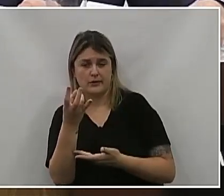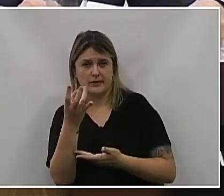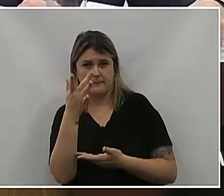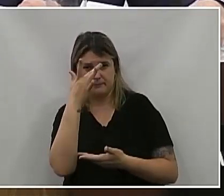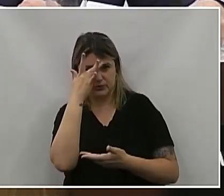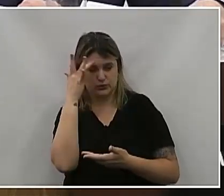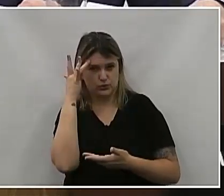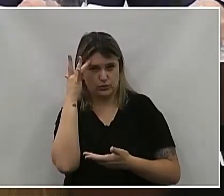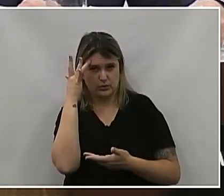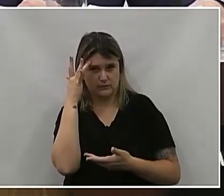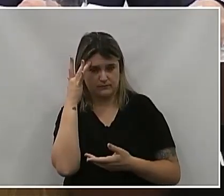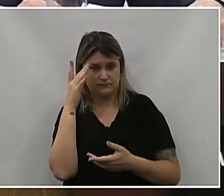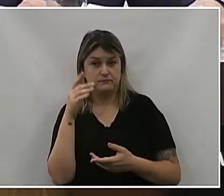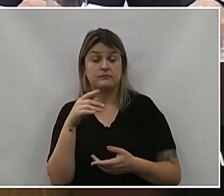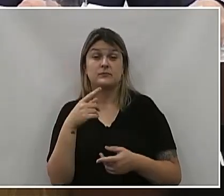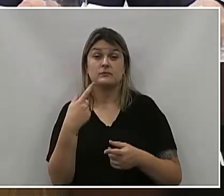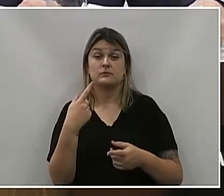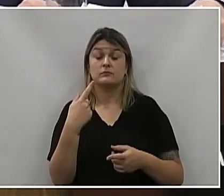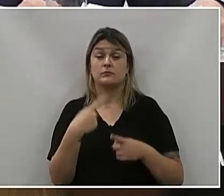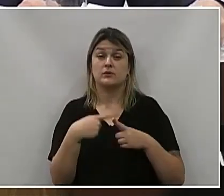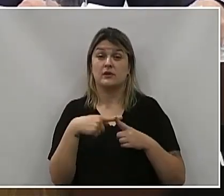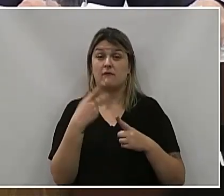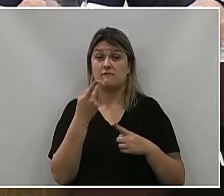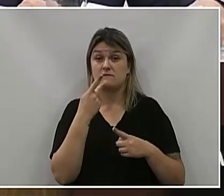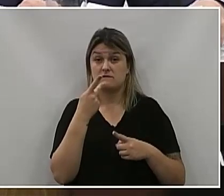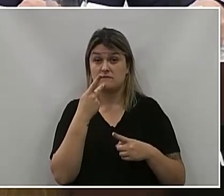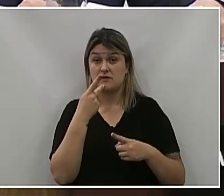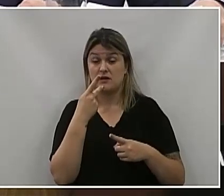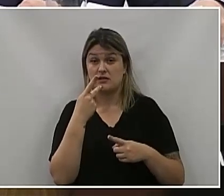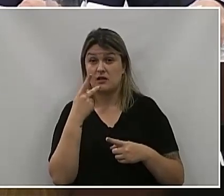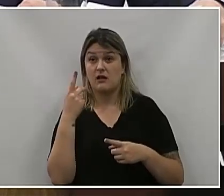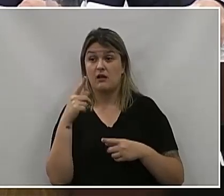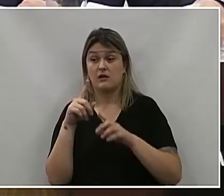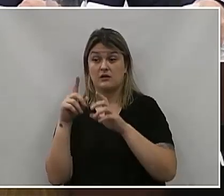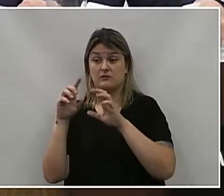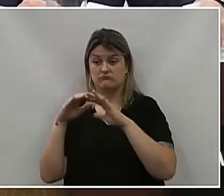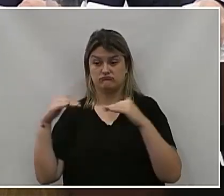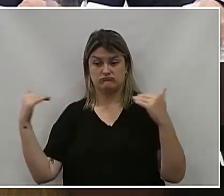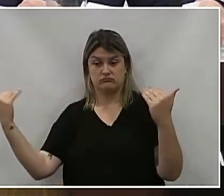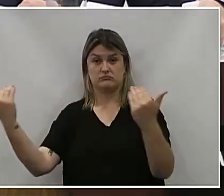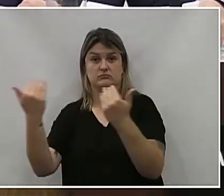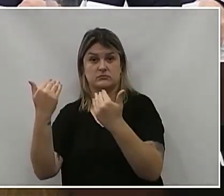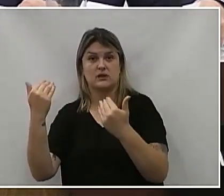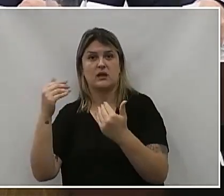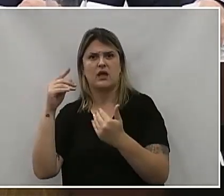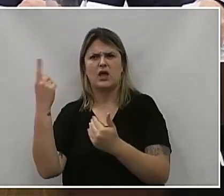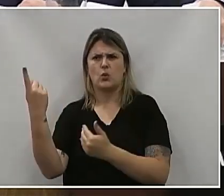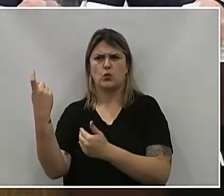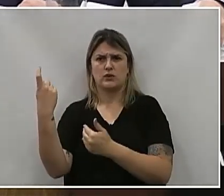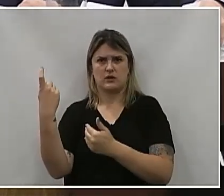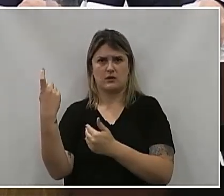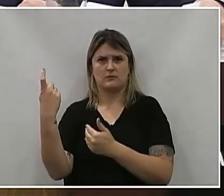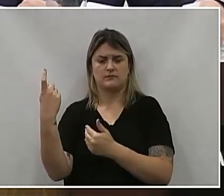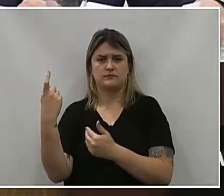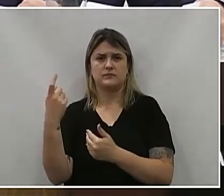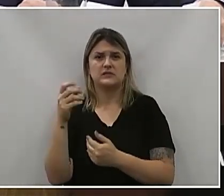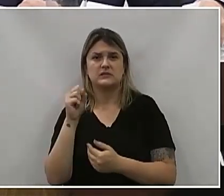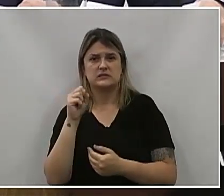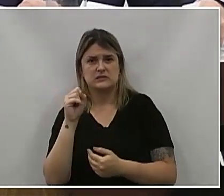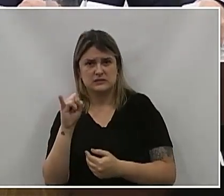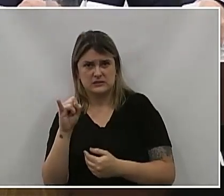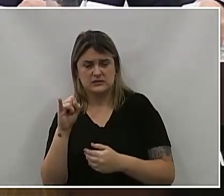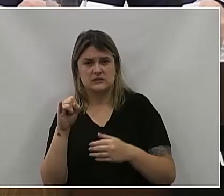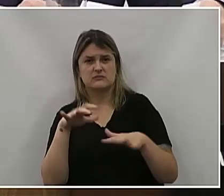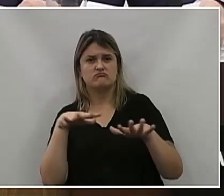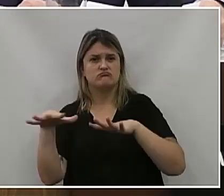própria pessoa, em que parlamentar diz que a decisão do parlamento é a única com legitimidade. Trata a possibilidade de